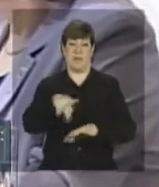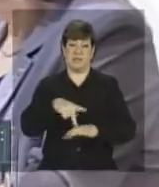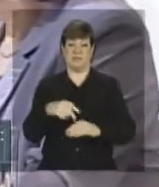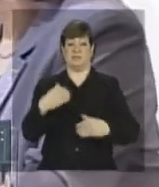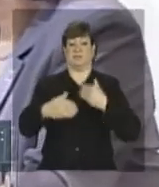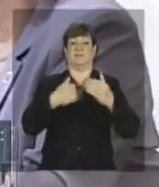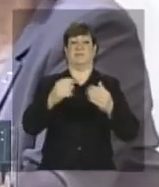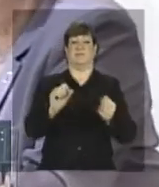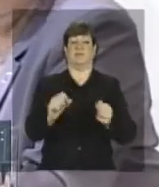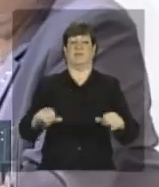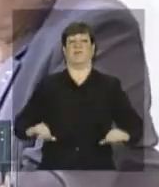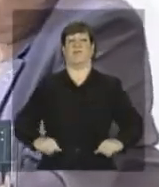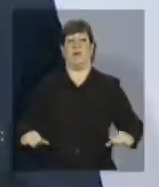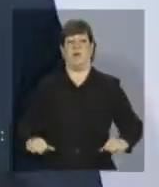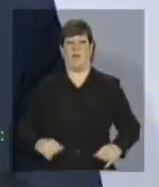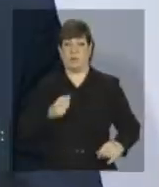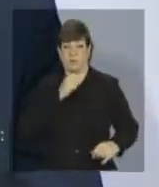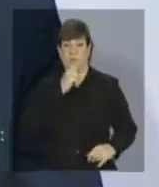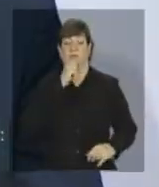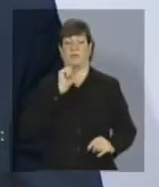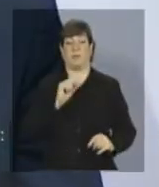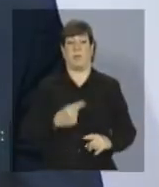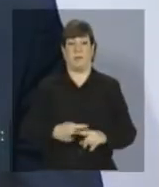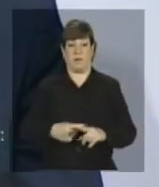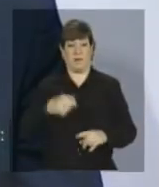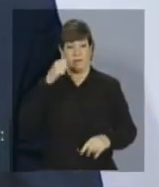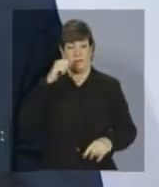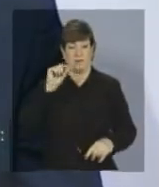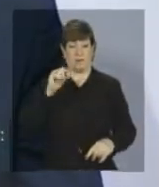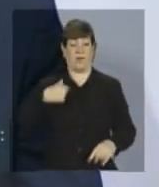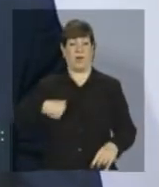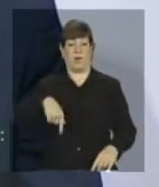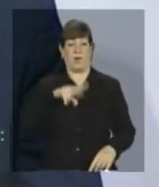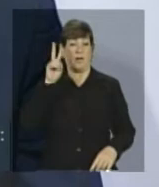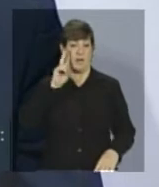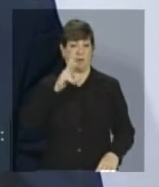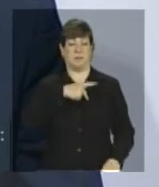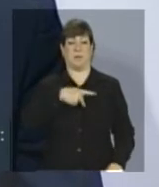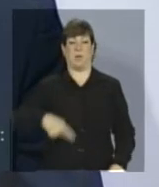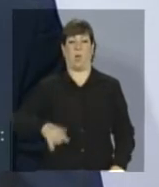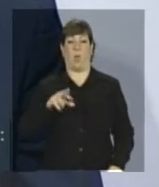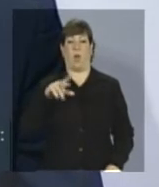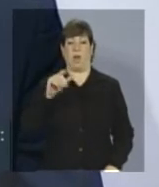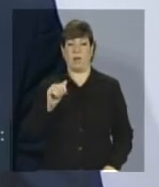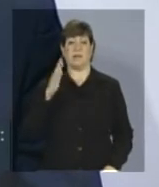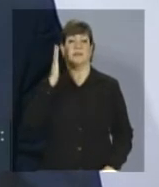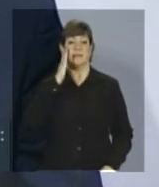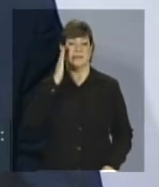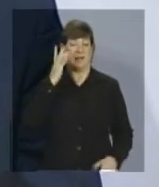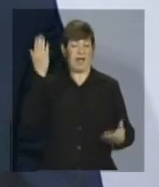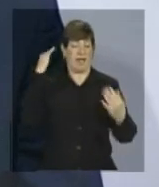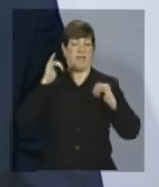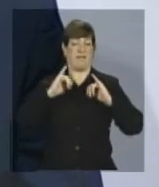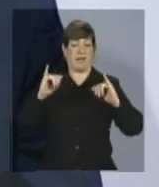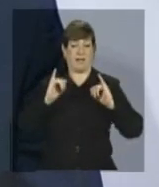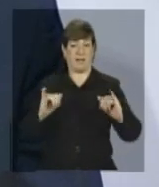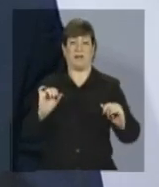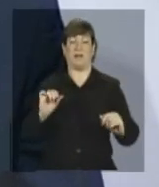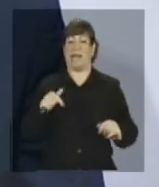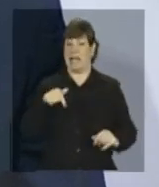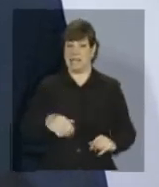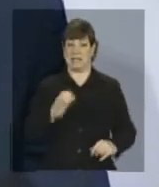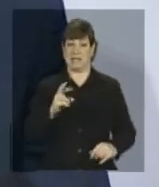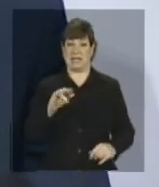foi criada, como dizia nosso eterno presidente Lula, não foi criada por nós, brasileiros, não foi criada pelos